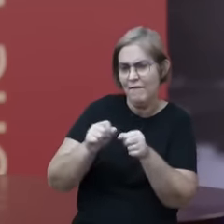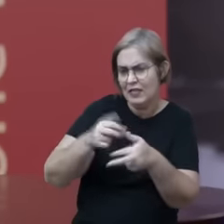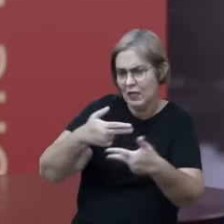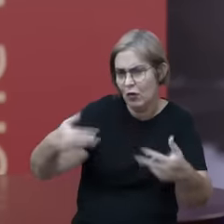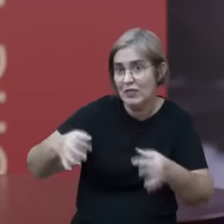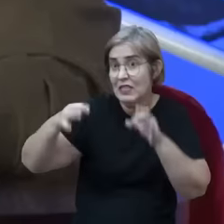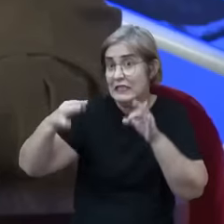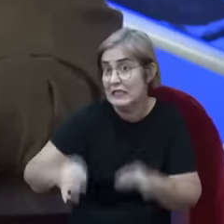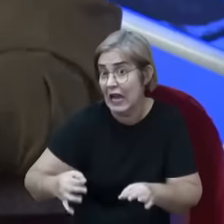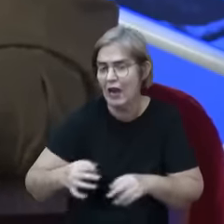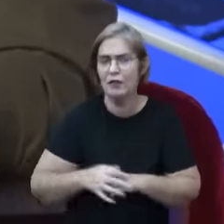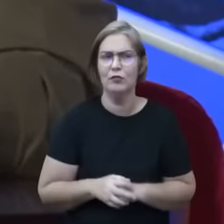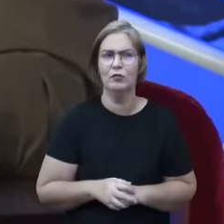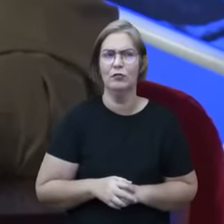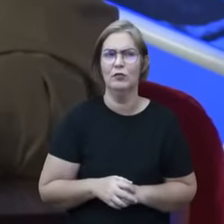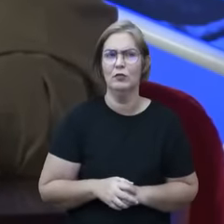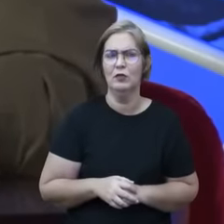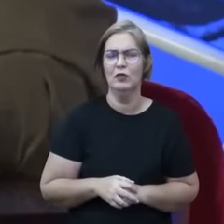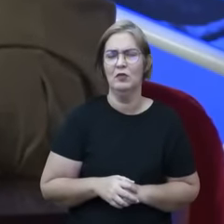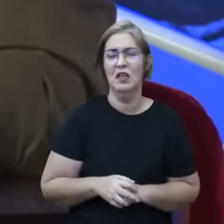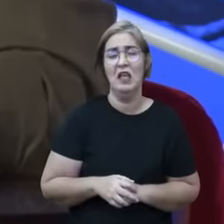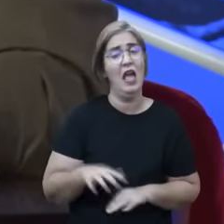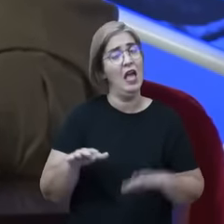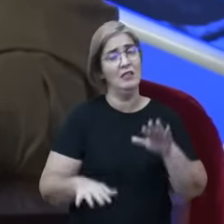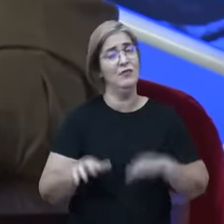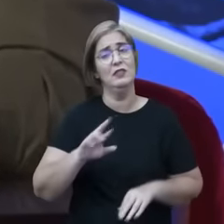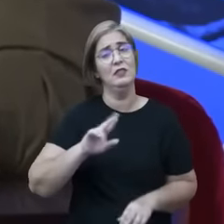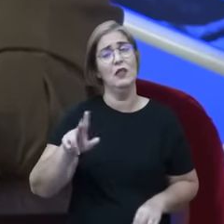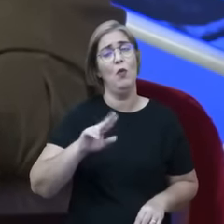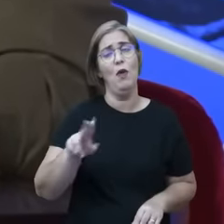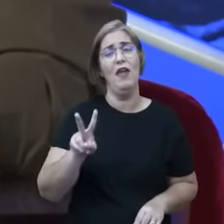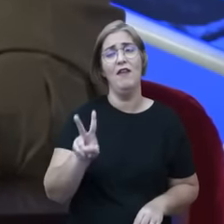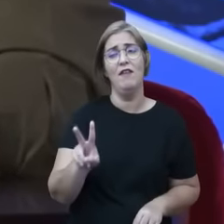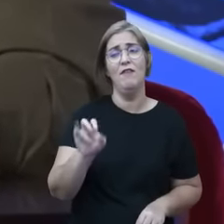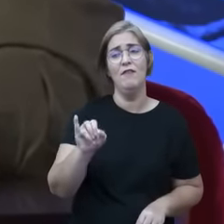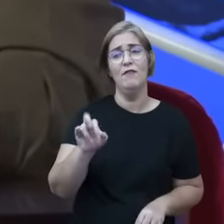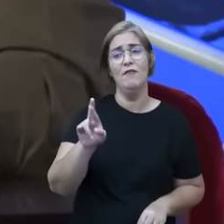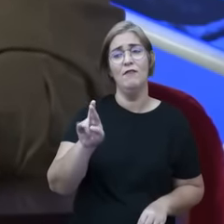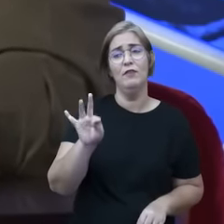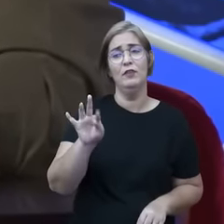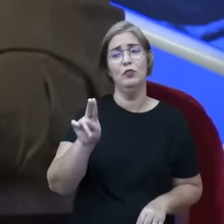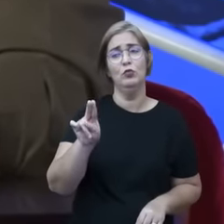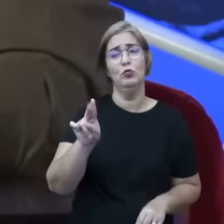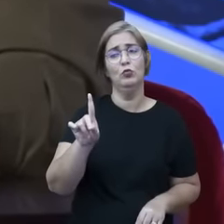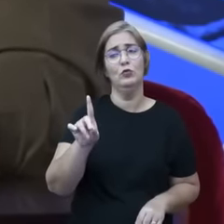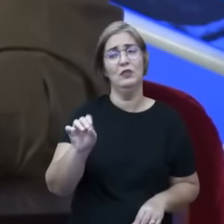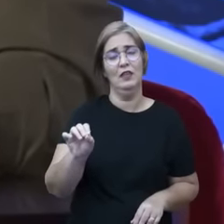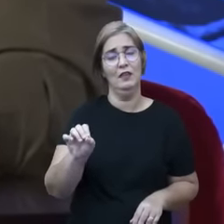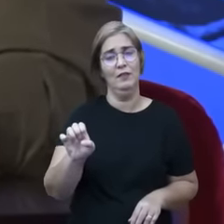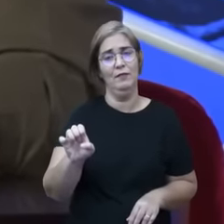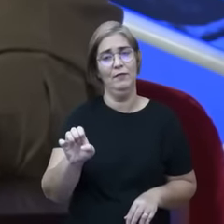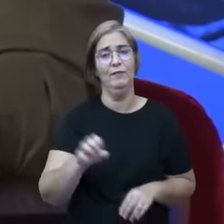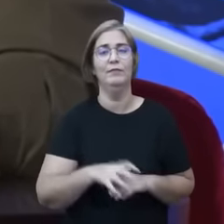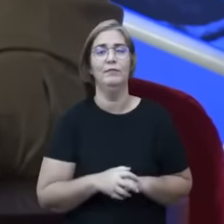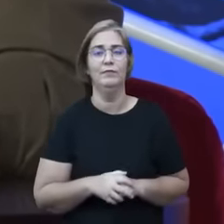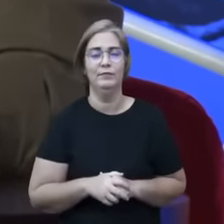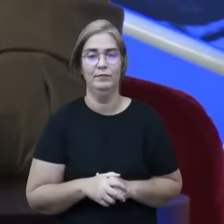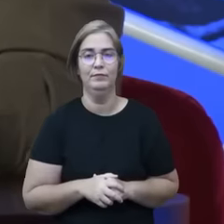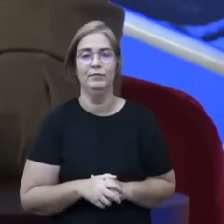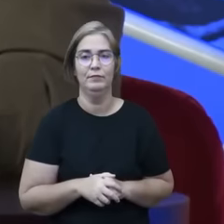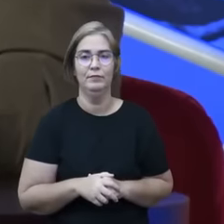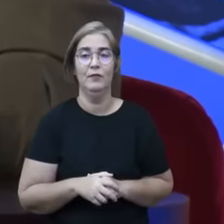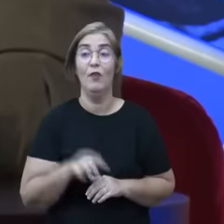virtude. O que que será o agir diante, né, ou agir moralmente para mim, será